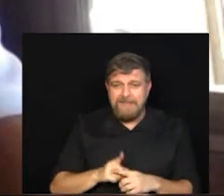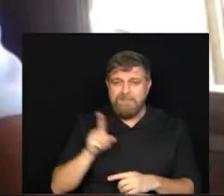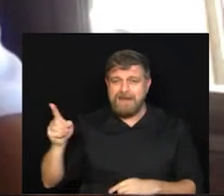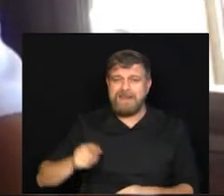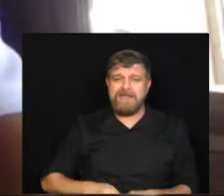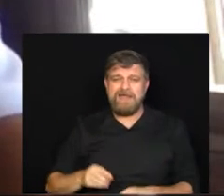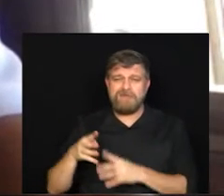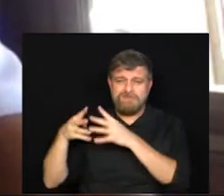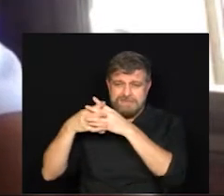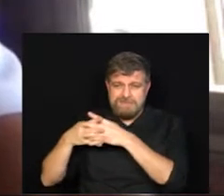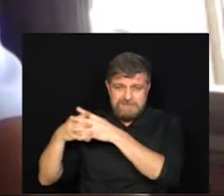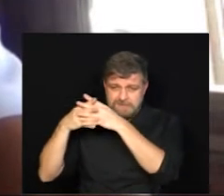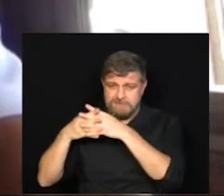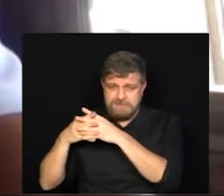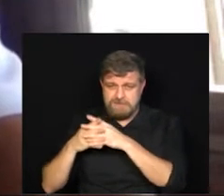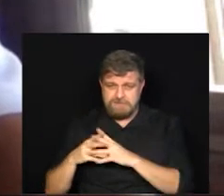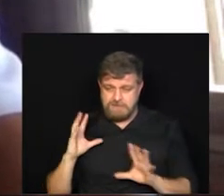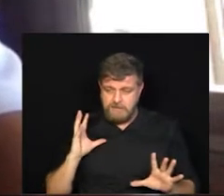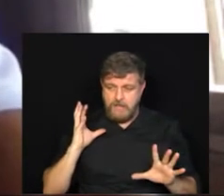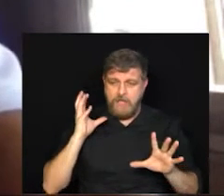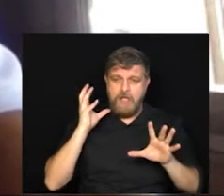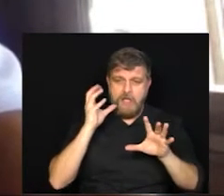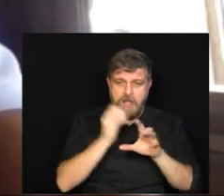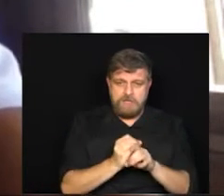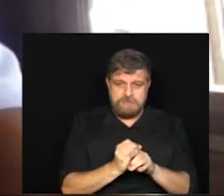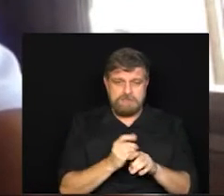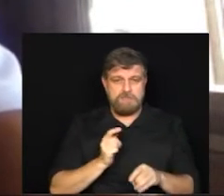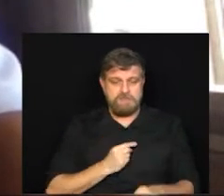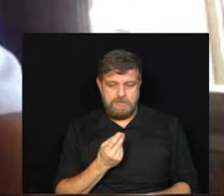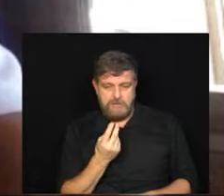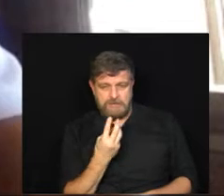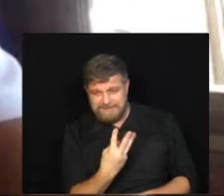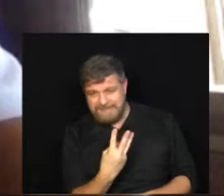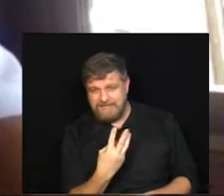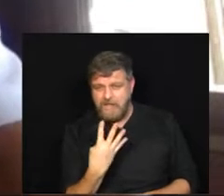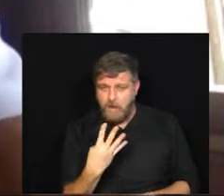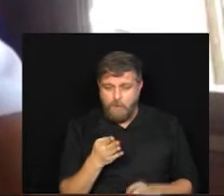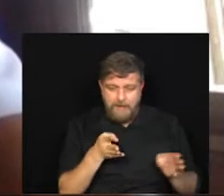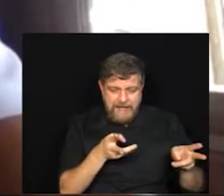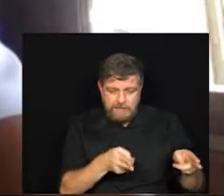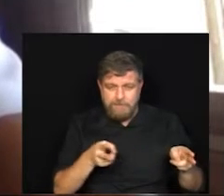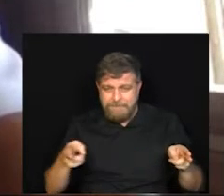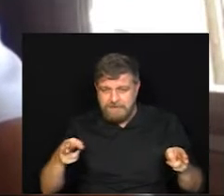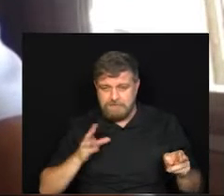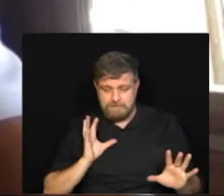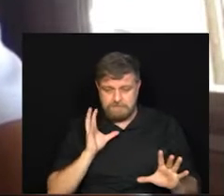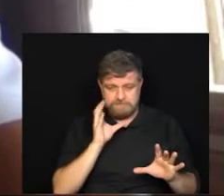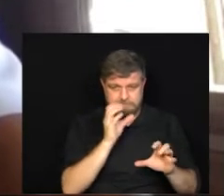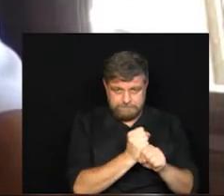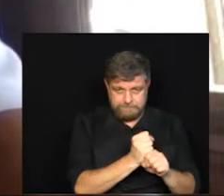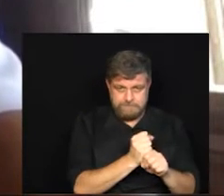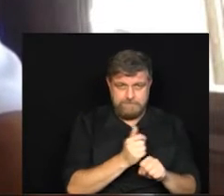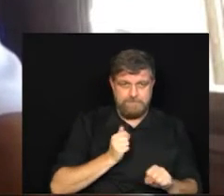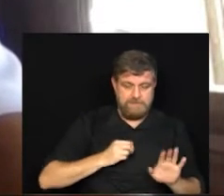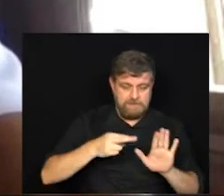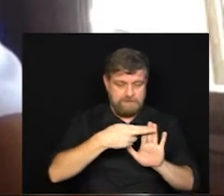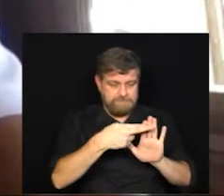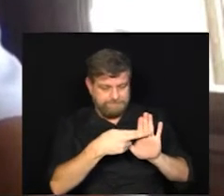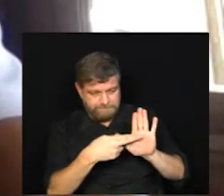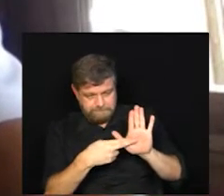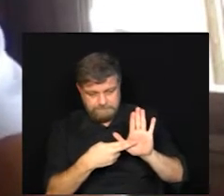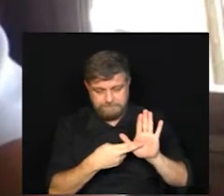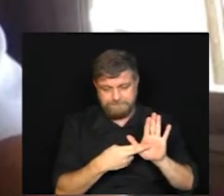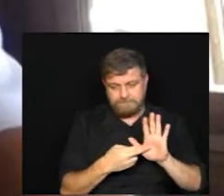daí a soma desses resultados, dessas etapas de 3 ou 4 etapas, depende da regra do ciclo